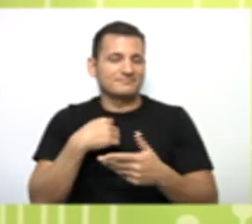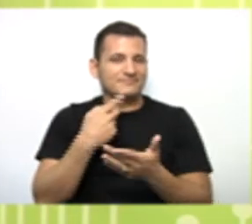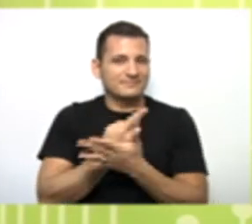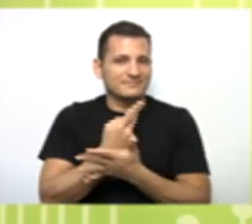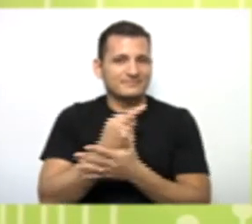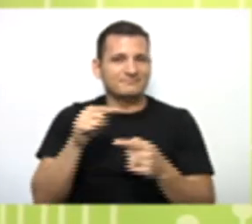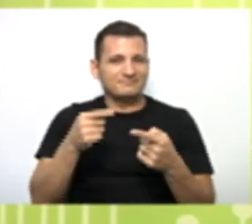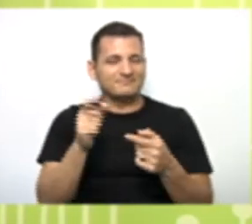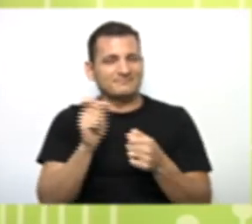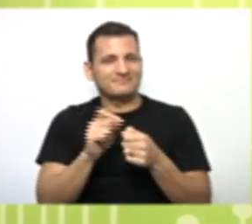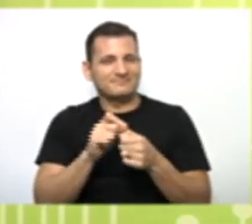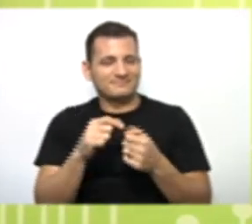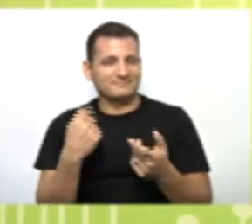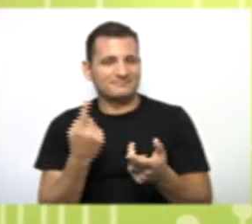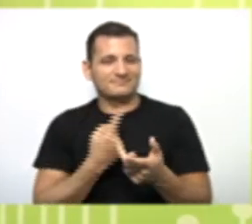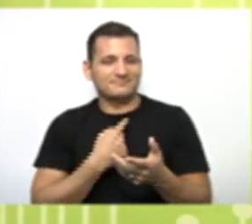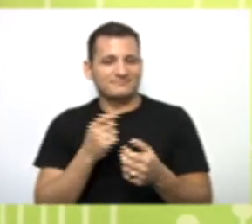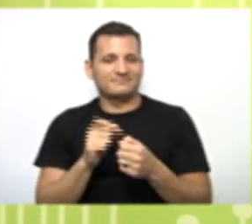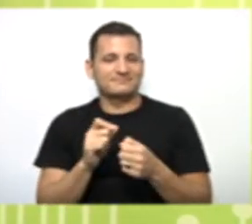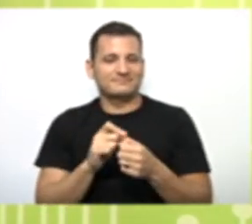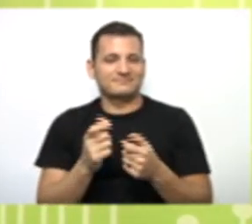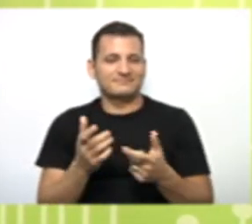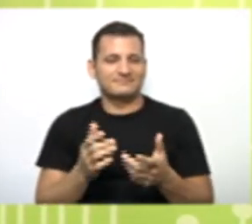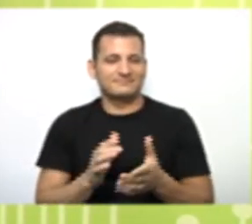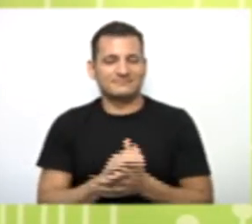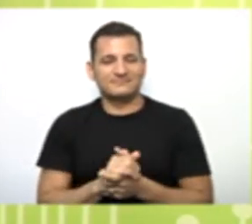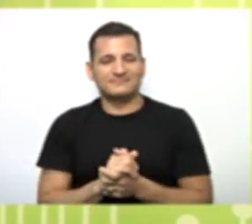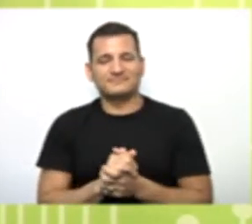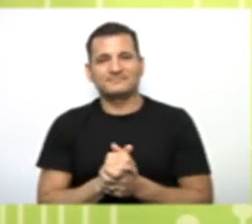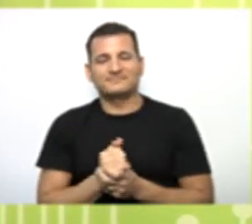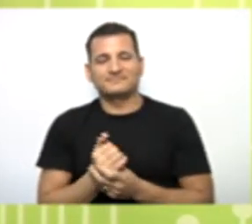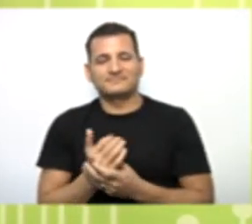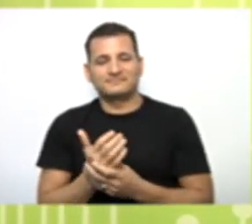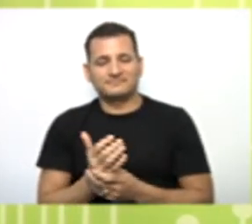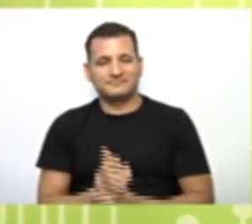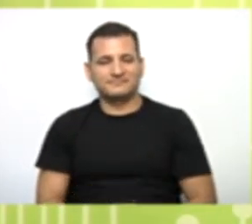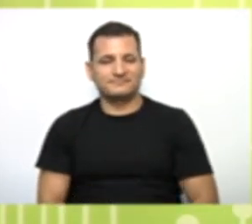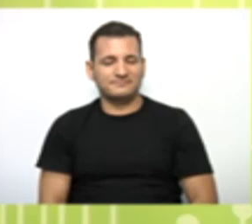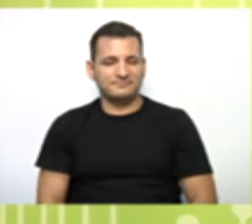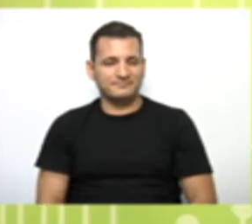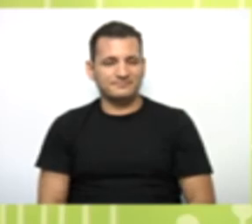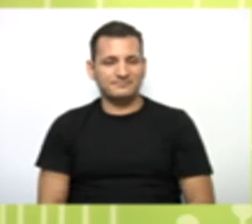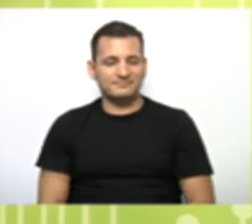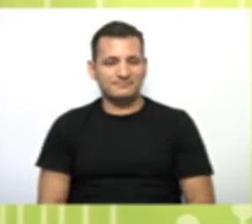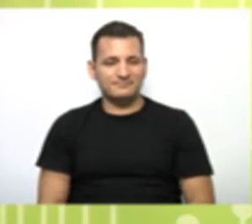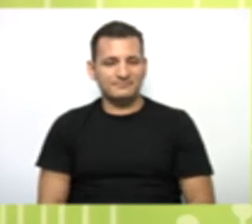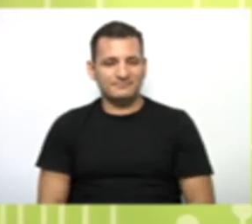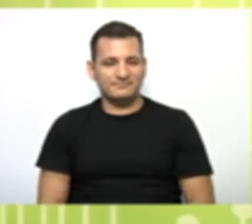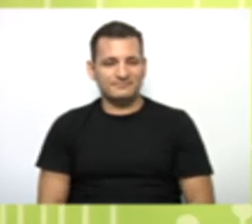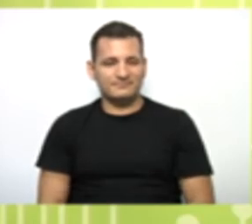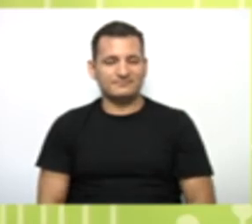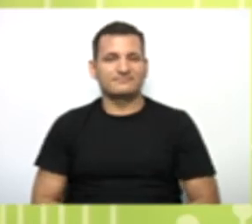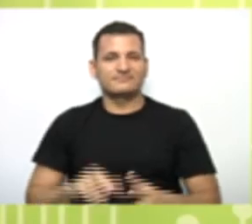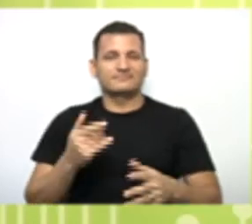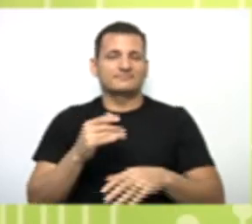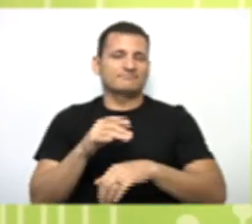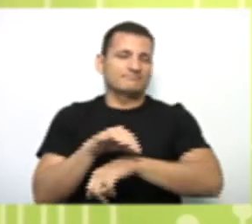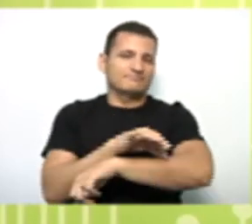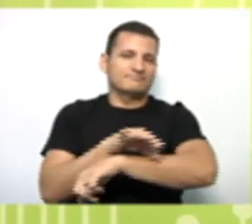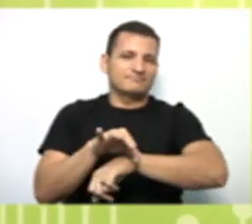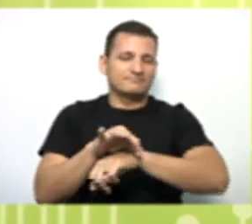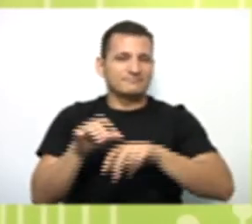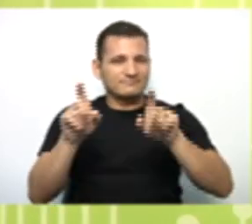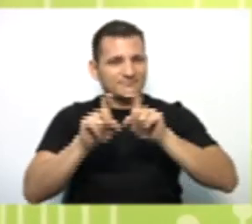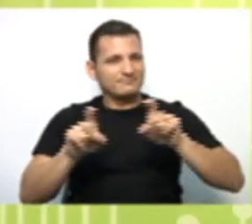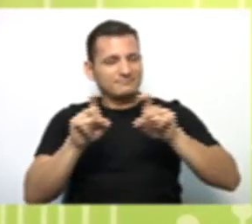nós faz, né? Nós faz. Falando português correto aqui para vocês. Bem, gente, arquitetura é isso.